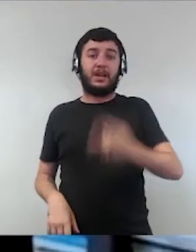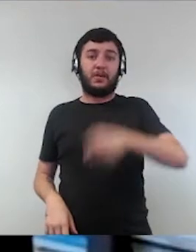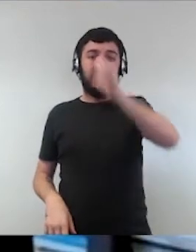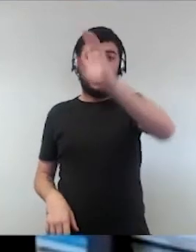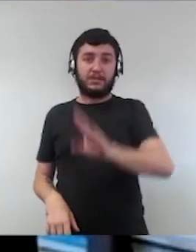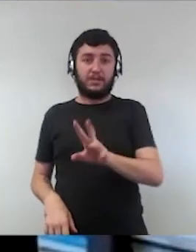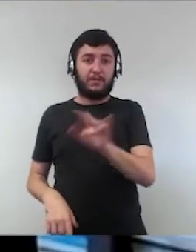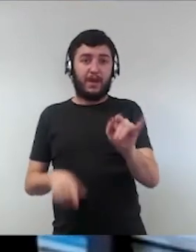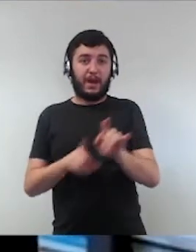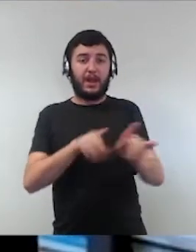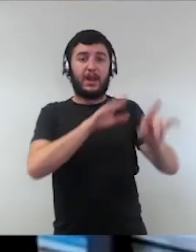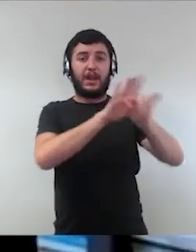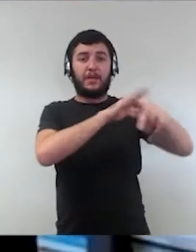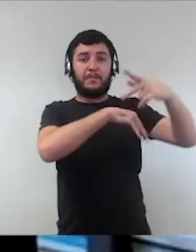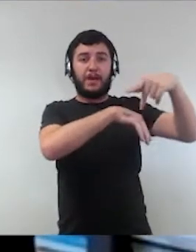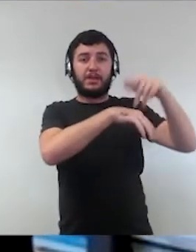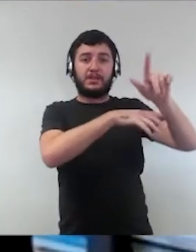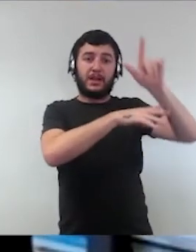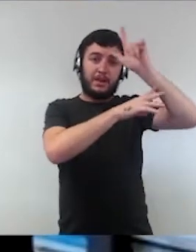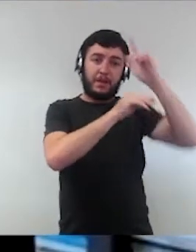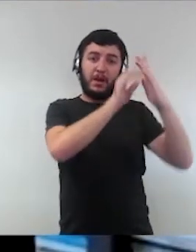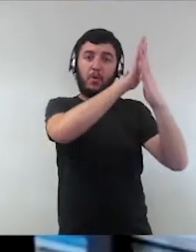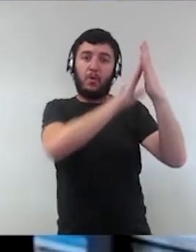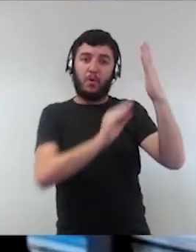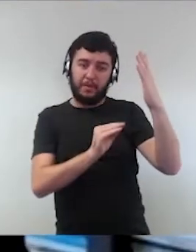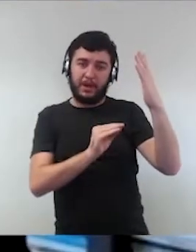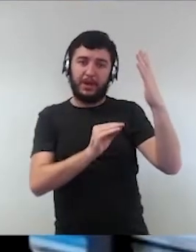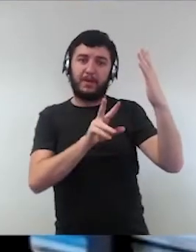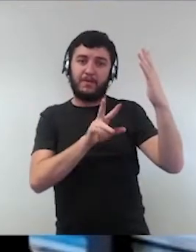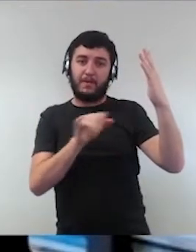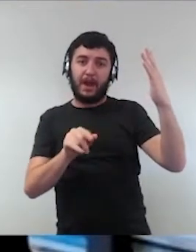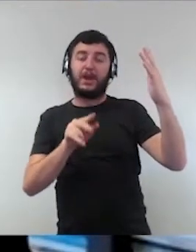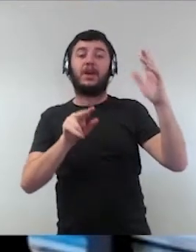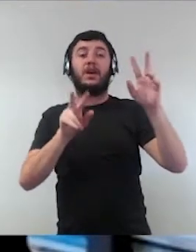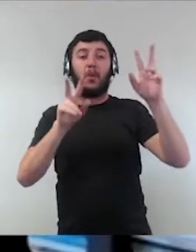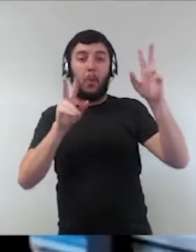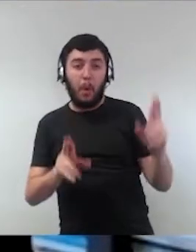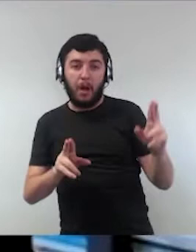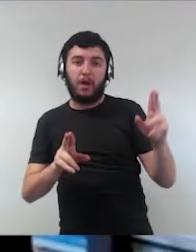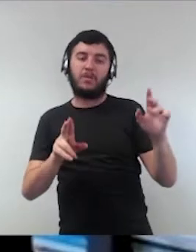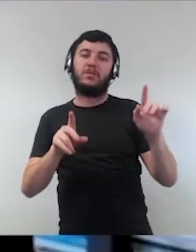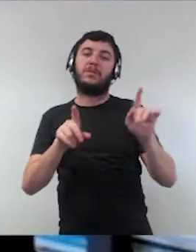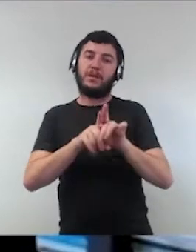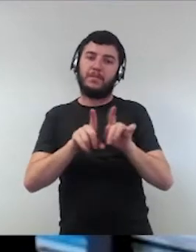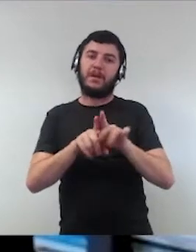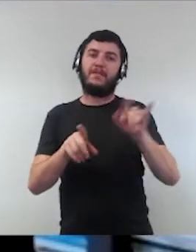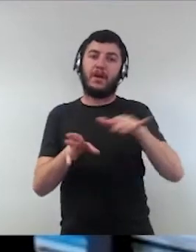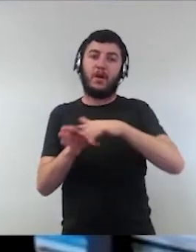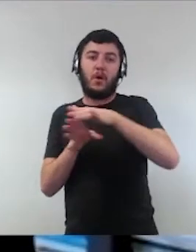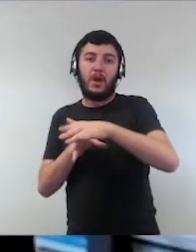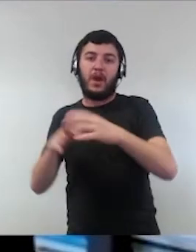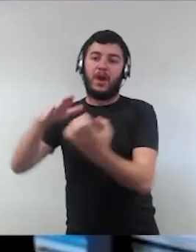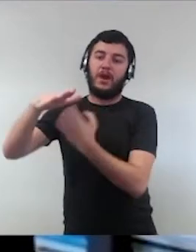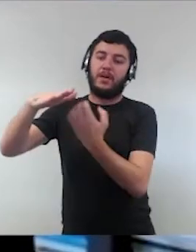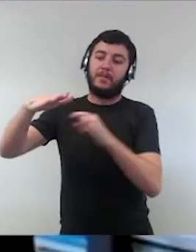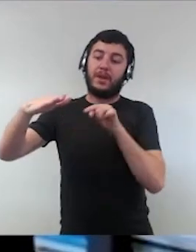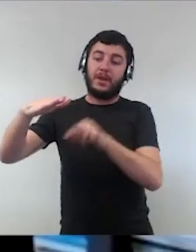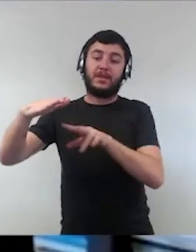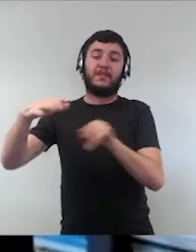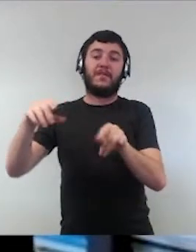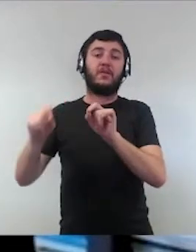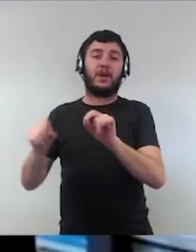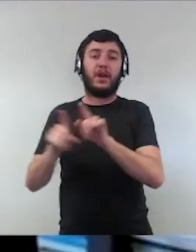que esse grêmio, essa agremiação formada pelas empresas pudesse, então, deliberar em torno